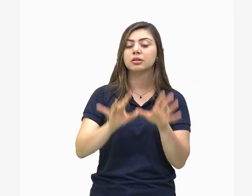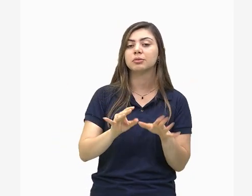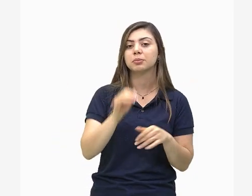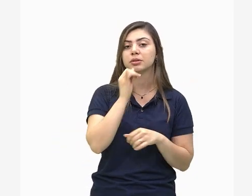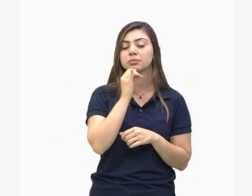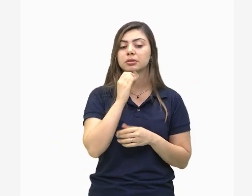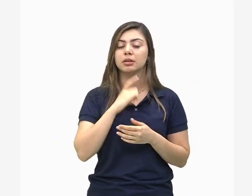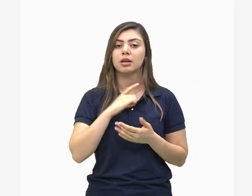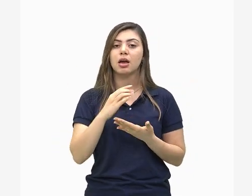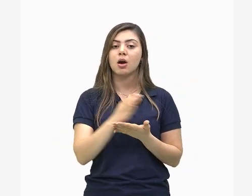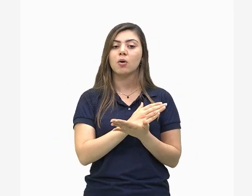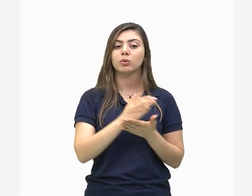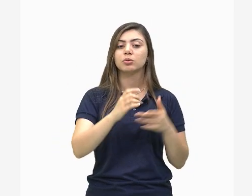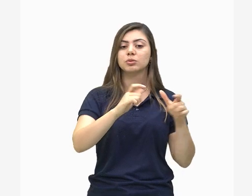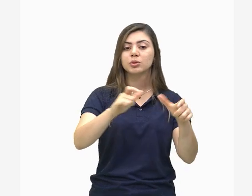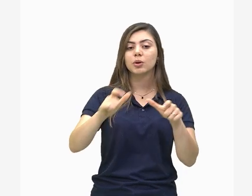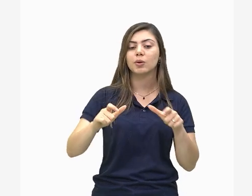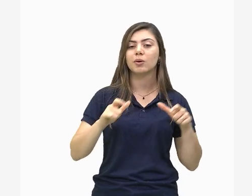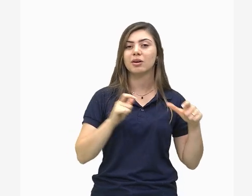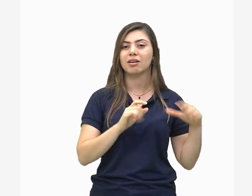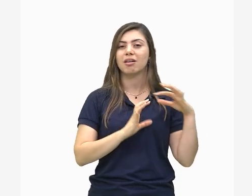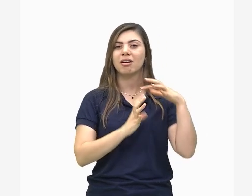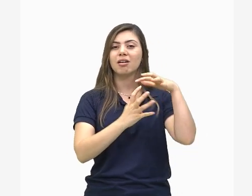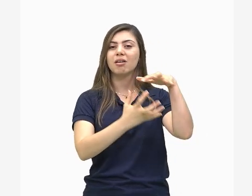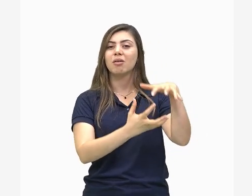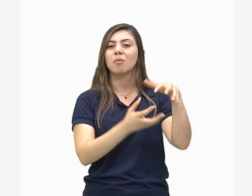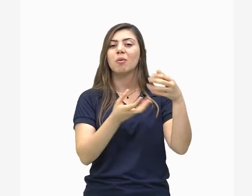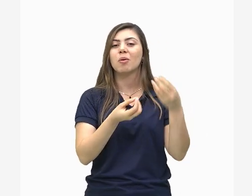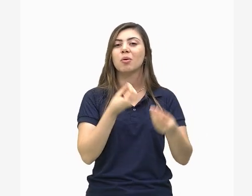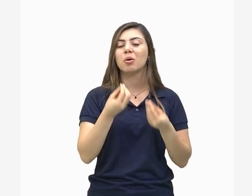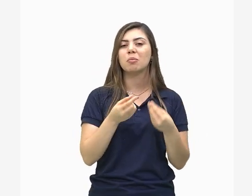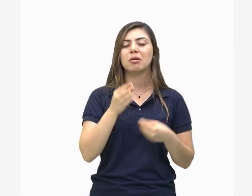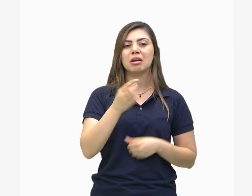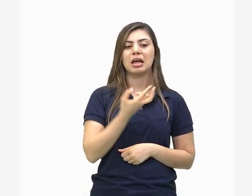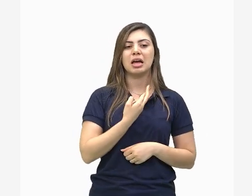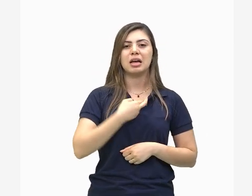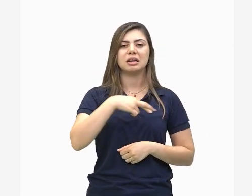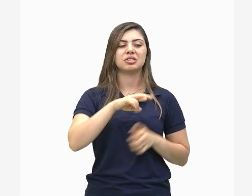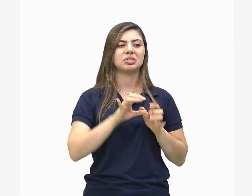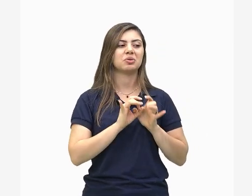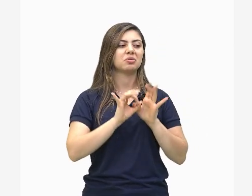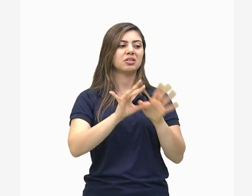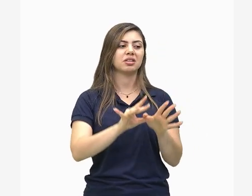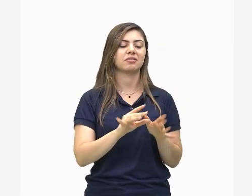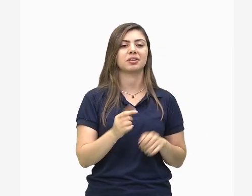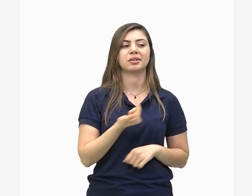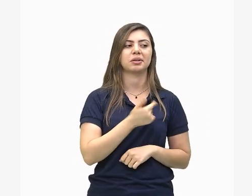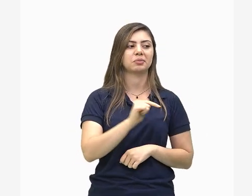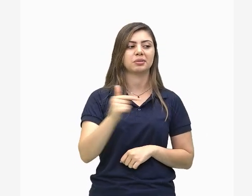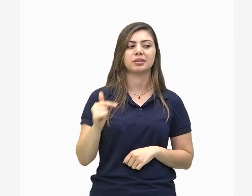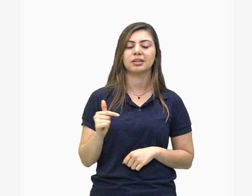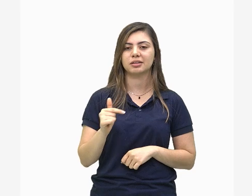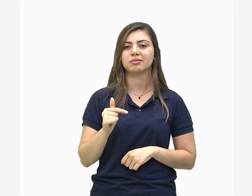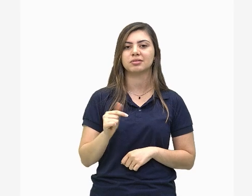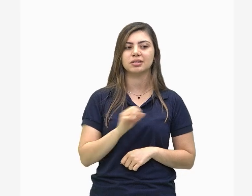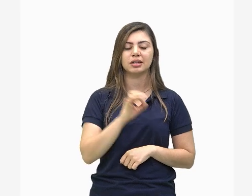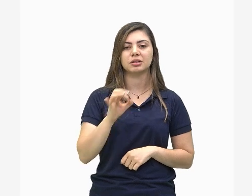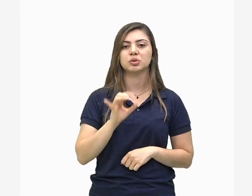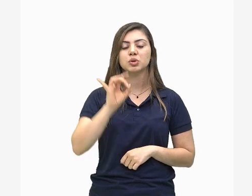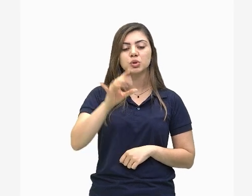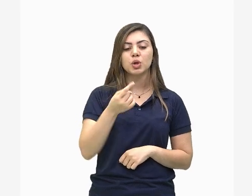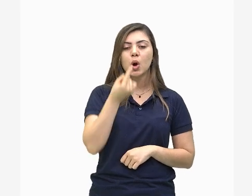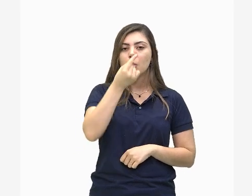lugares, teocracias aí pelo mundo afora, que a liberdade religiosa não é olhada com o